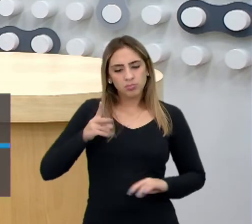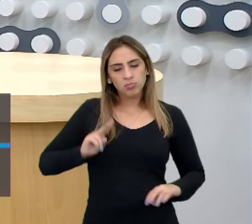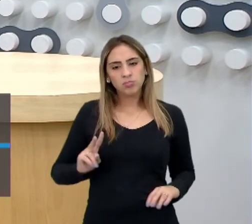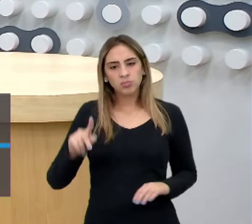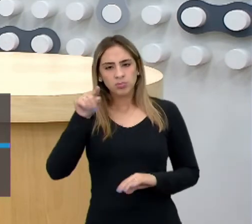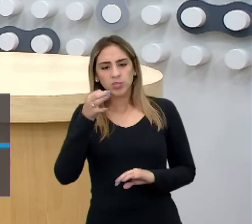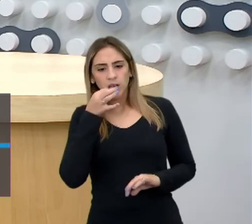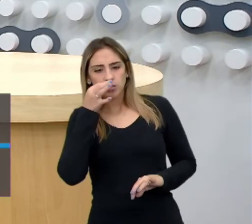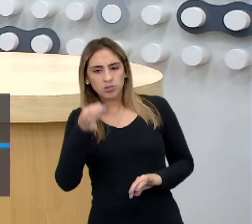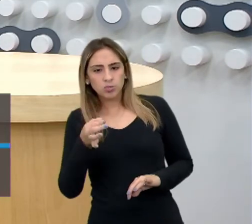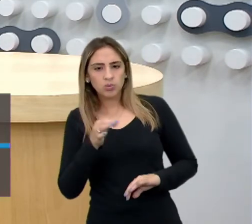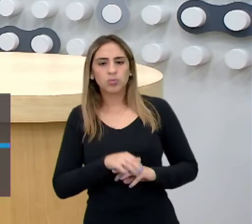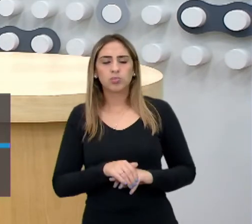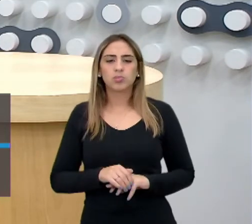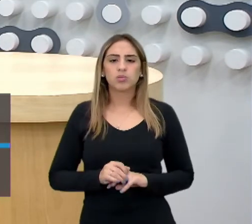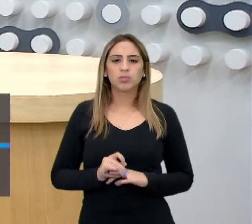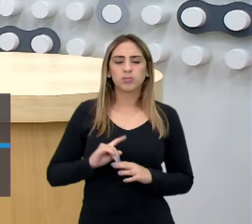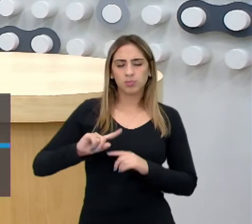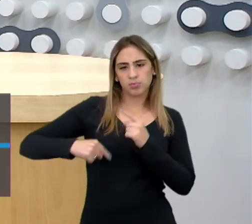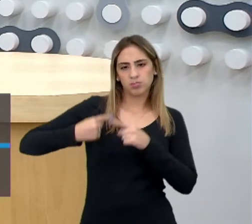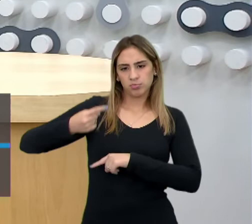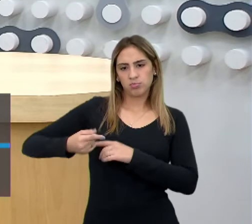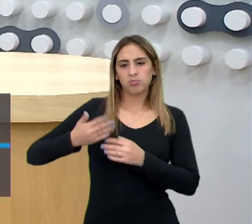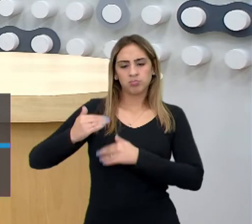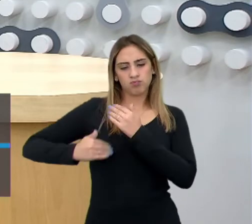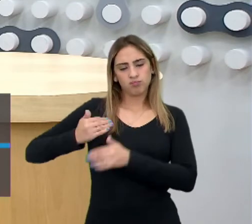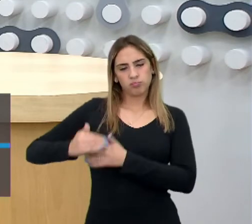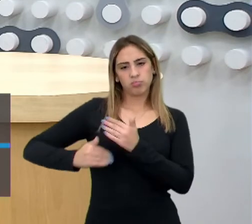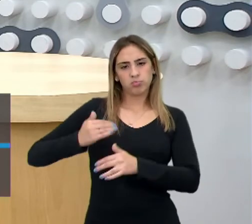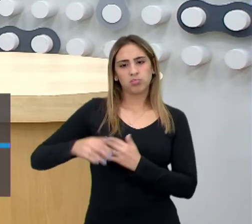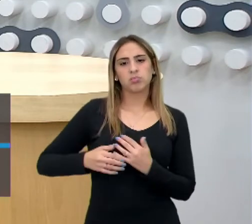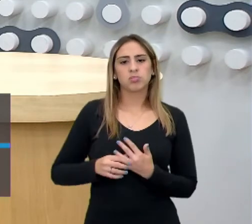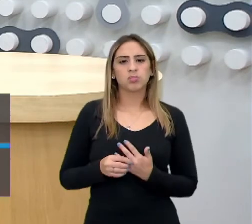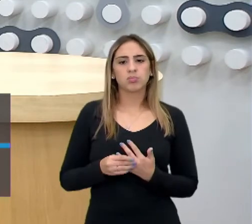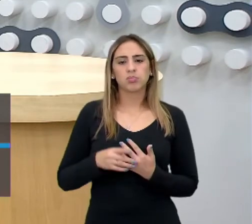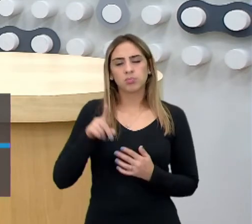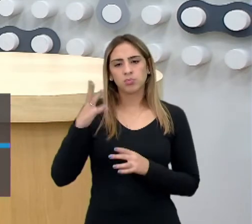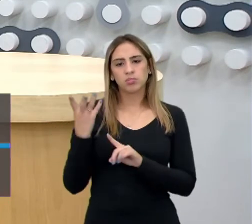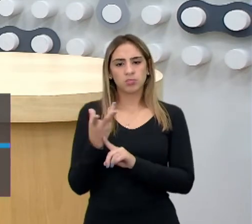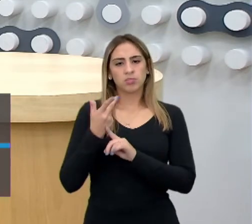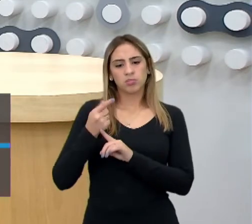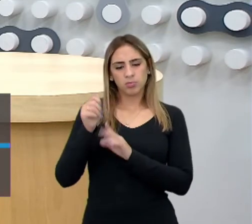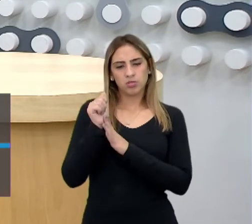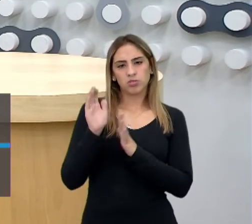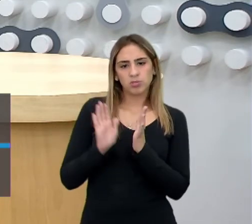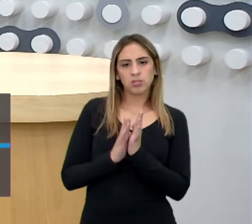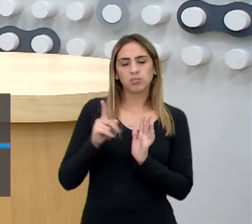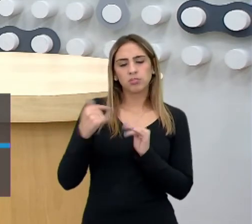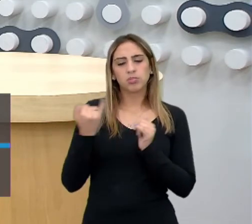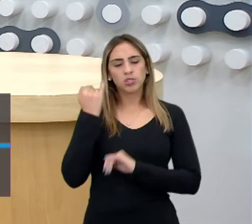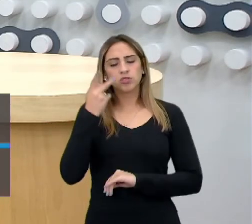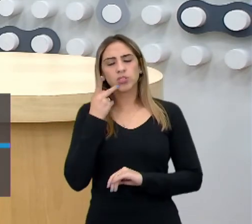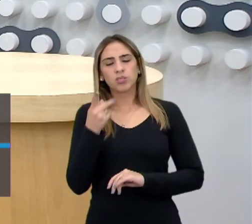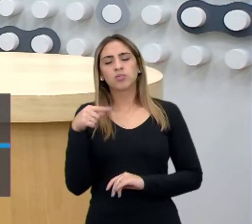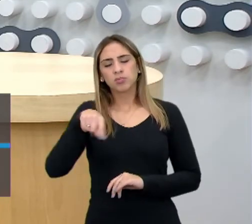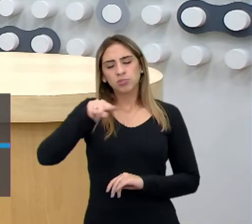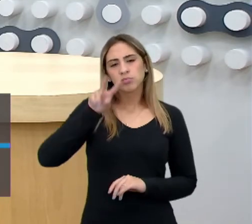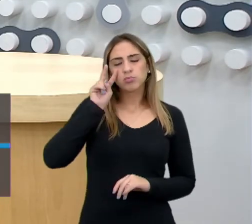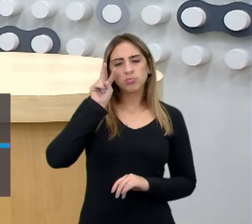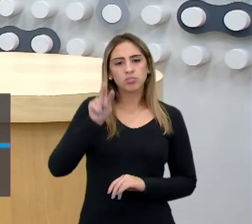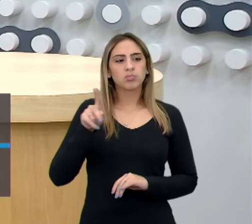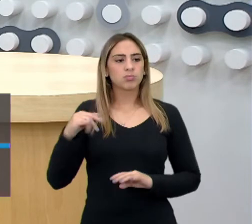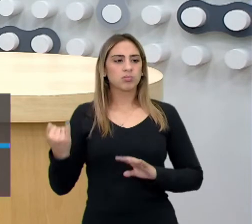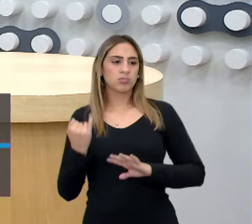esse assunto aí no próximo desenvolvimento dessa atividade, né? É importante retratar isso aí, mas vocês viram aí